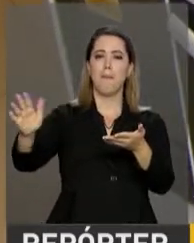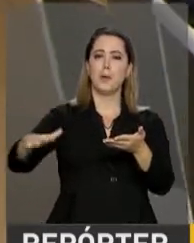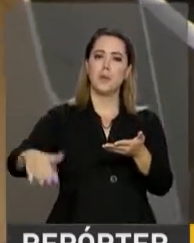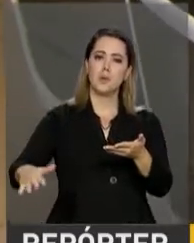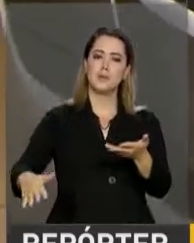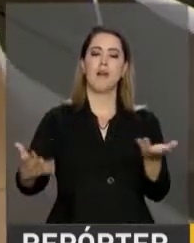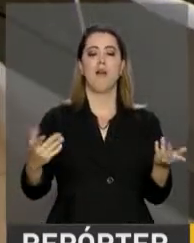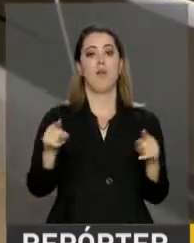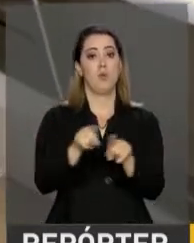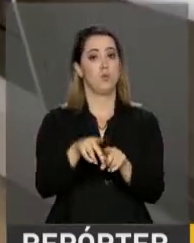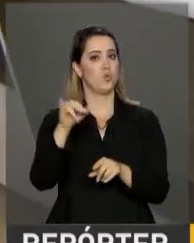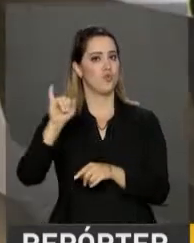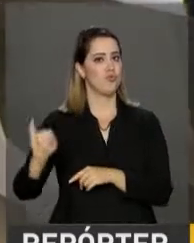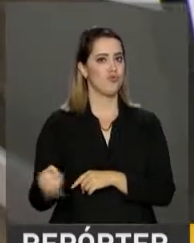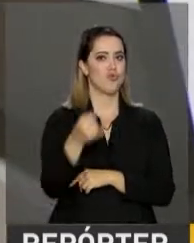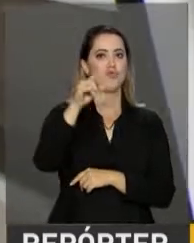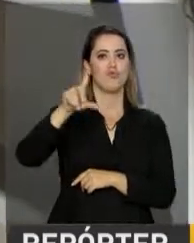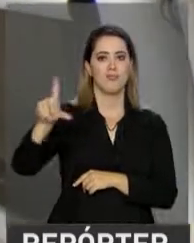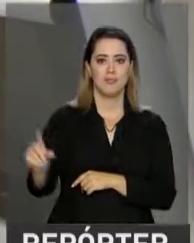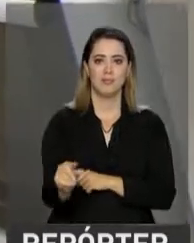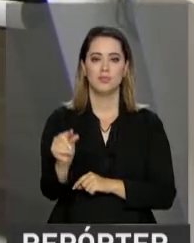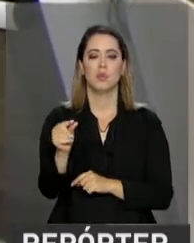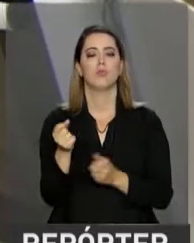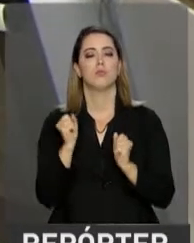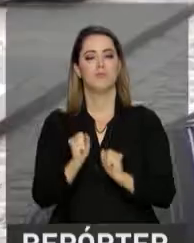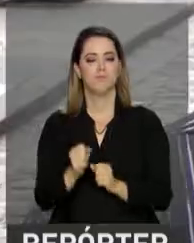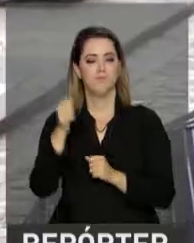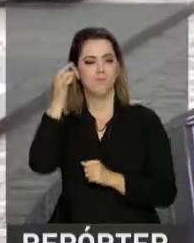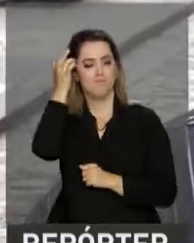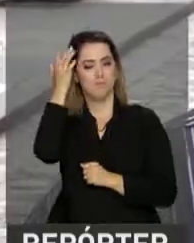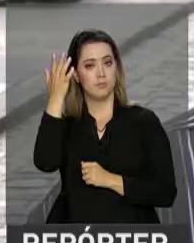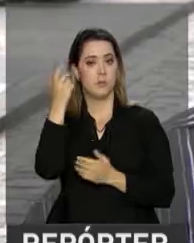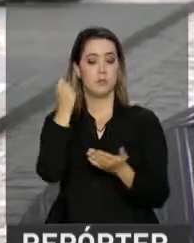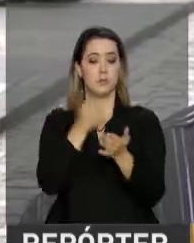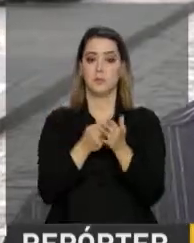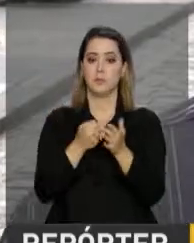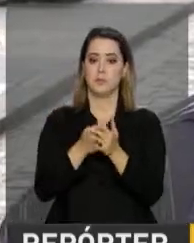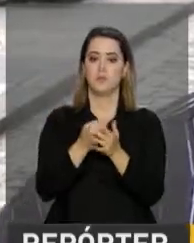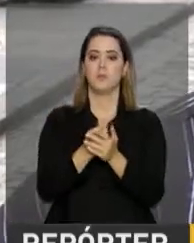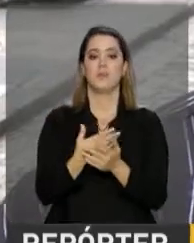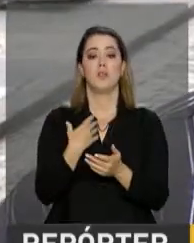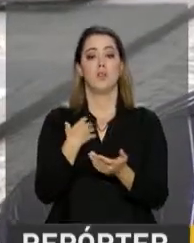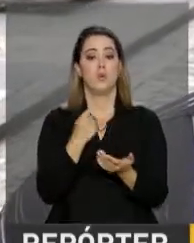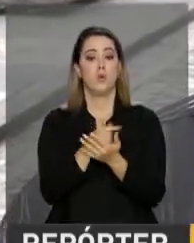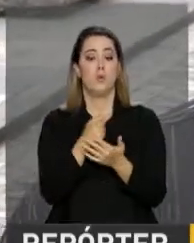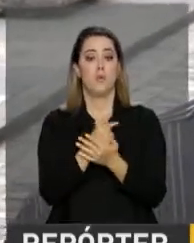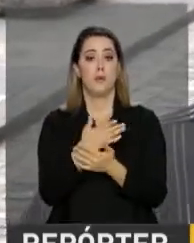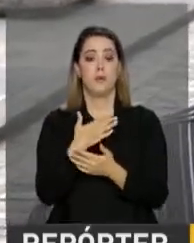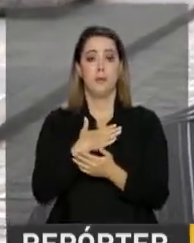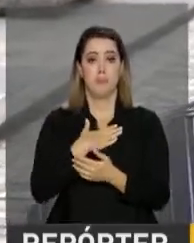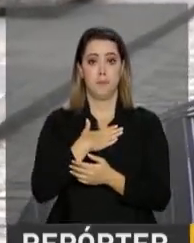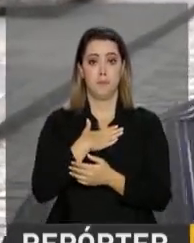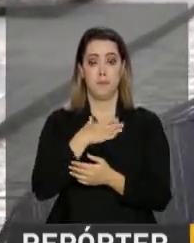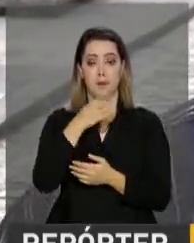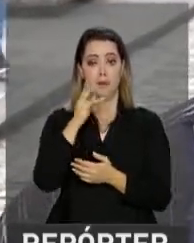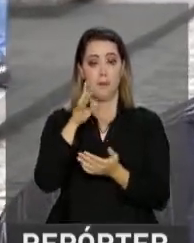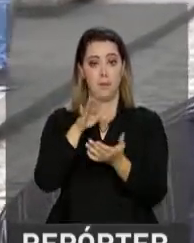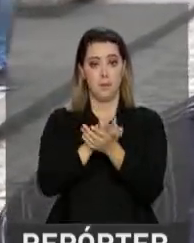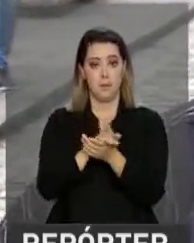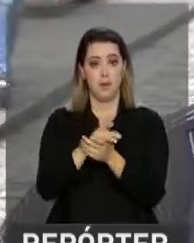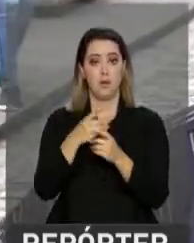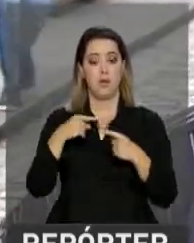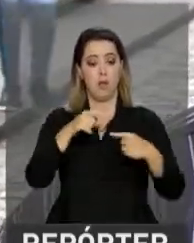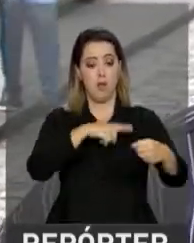facilidades de pagamentos atraem os consumidores dia das mães o completo minha esposa comprou a panela elétrica a mesma sorte de arroz